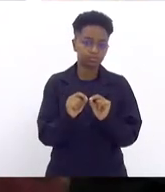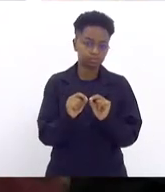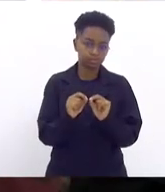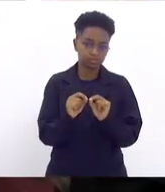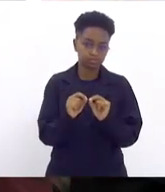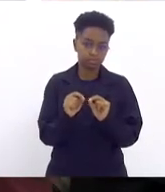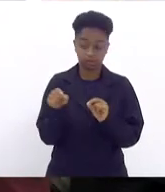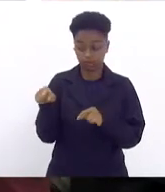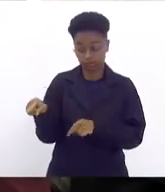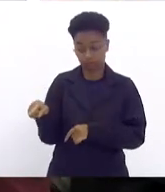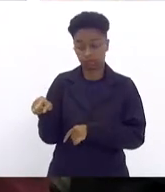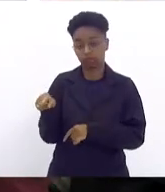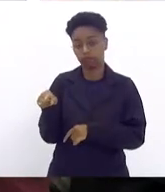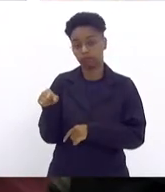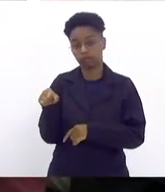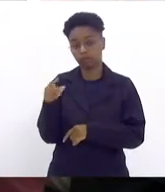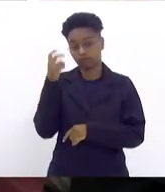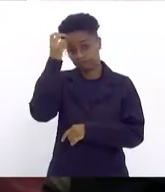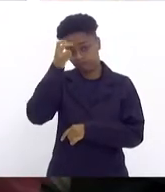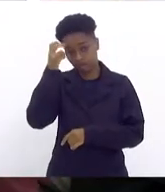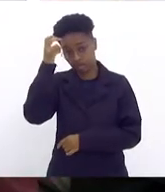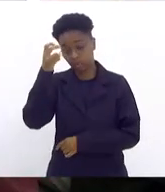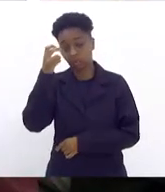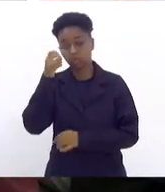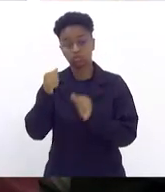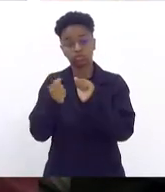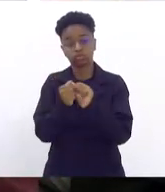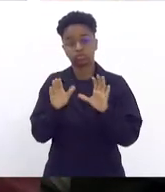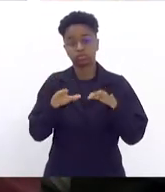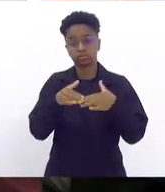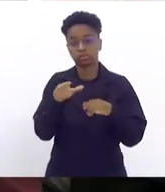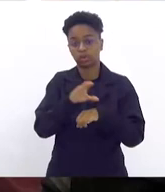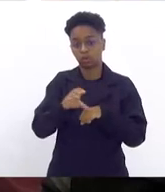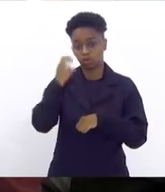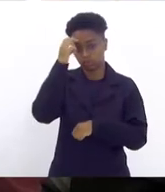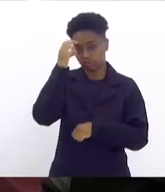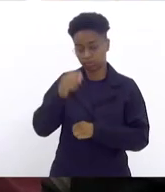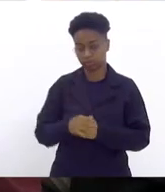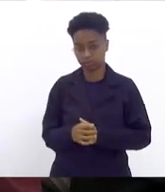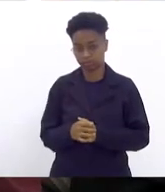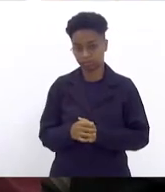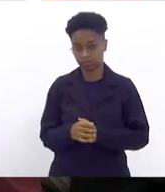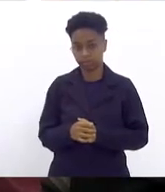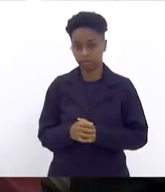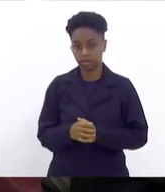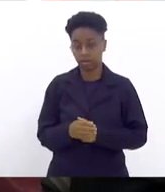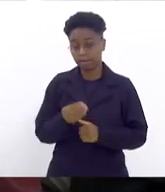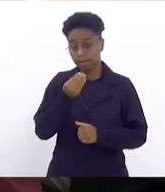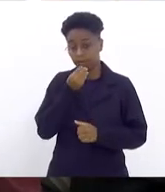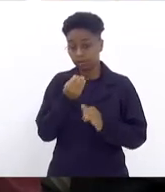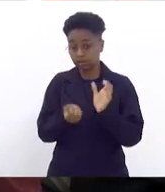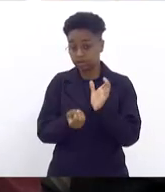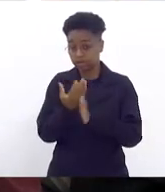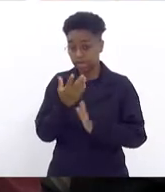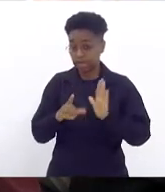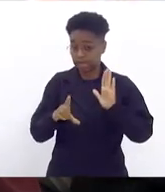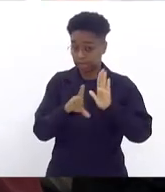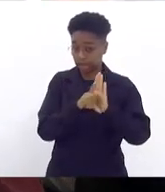as senhoras lá no, na Comissão de Cultura podiam fazer uma lei